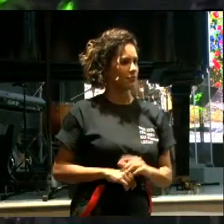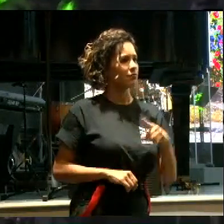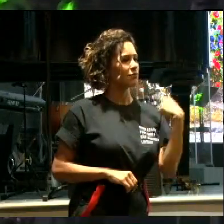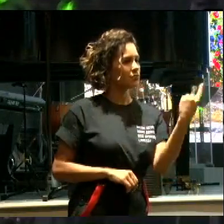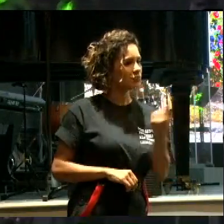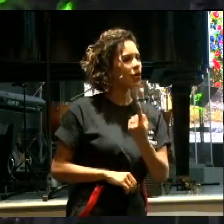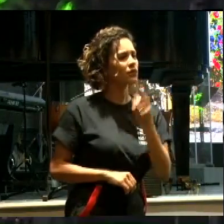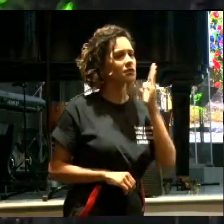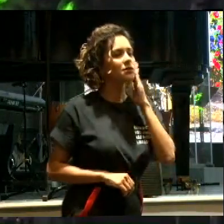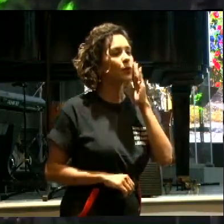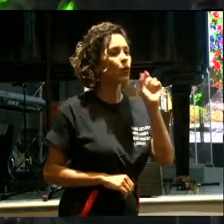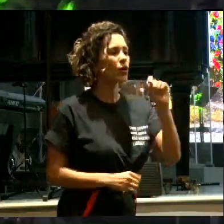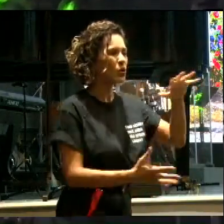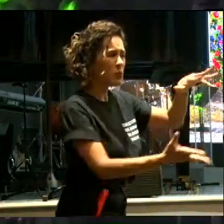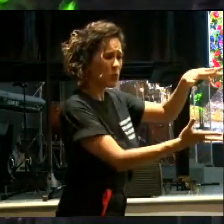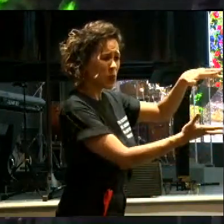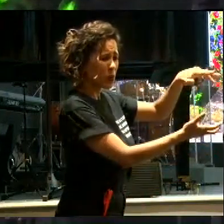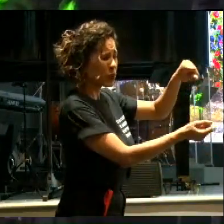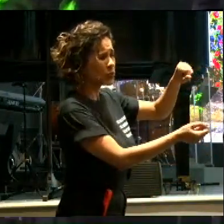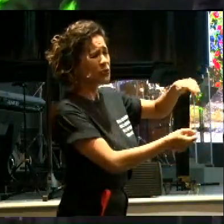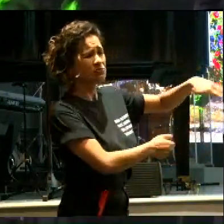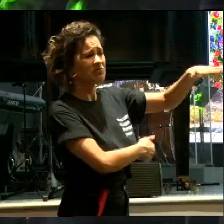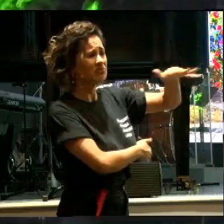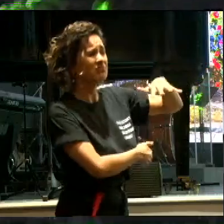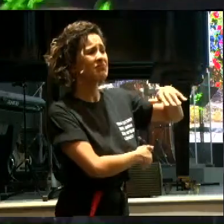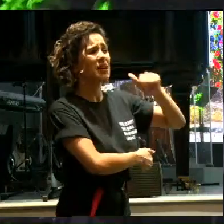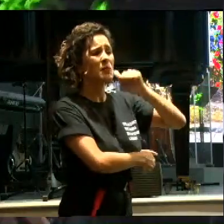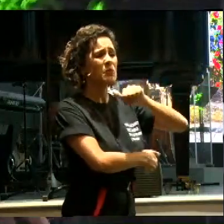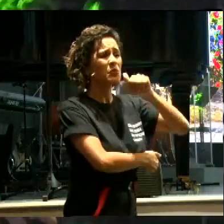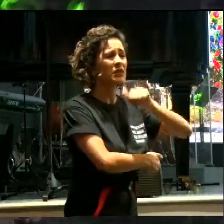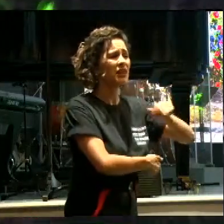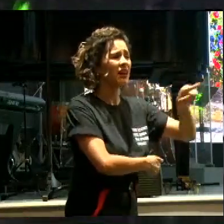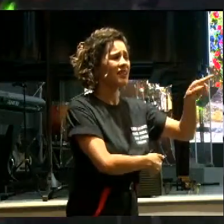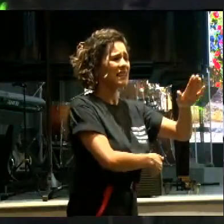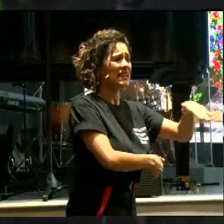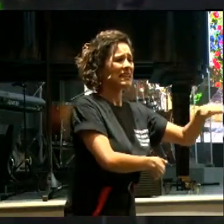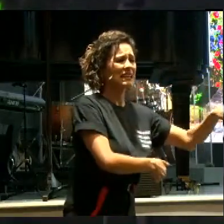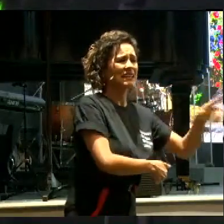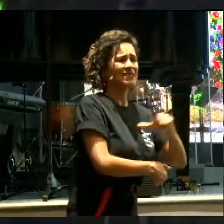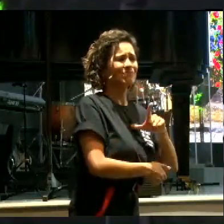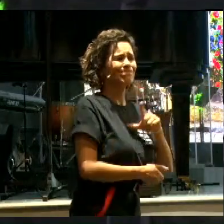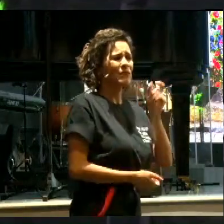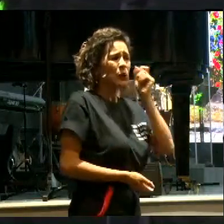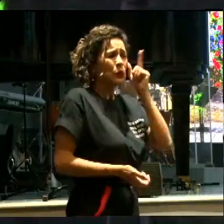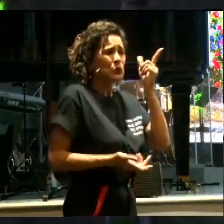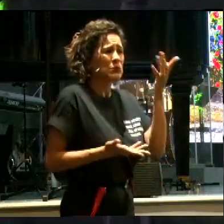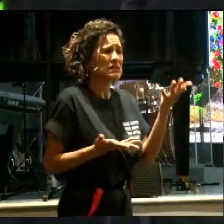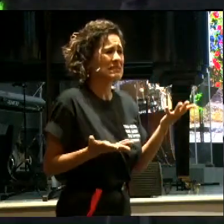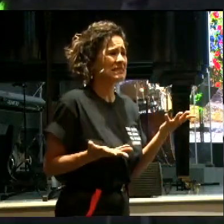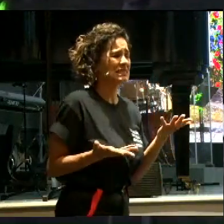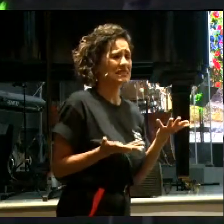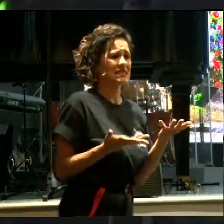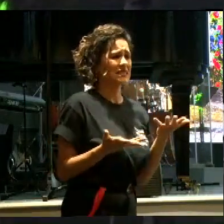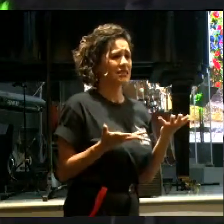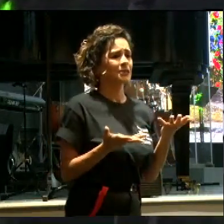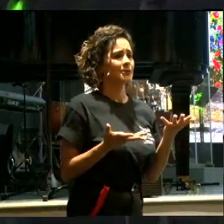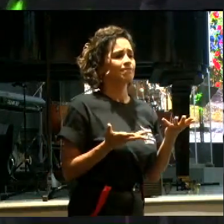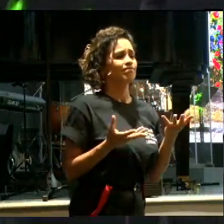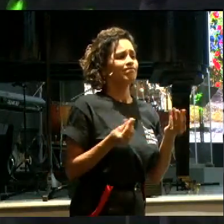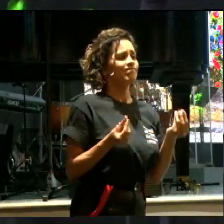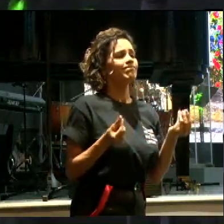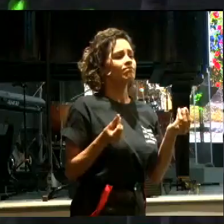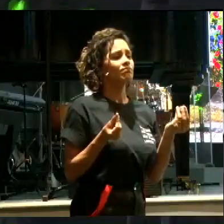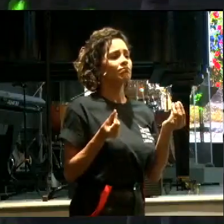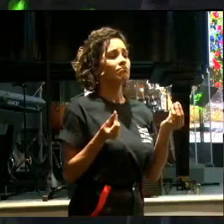as mulheres, com as crianças. Por quê? Porque mulher muda uma cultura. Você estiver debaixo da missão que Deus colocou